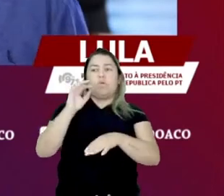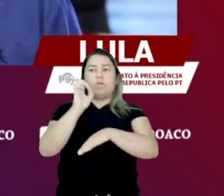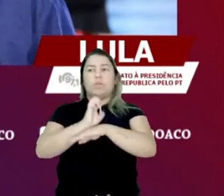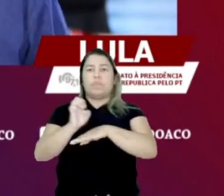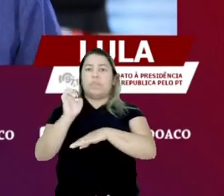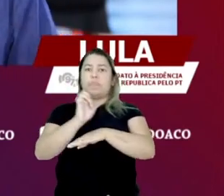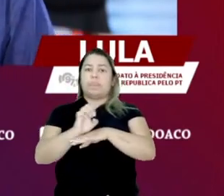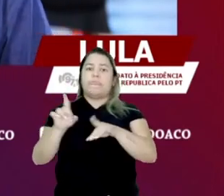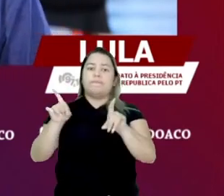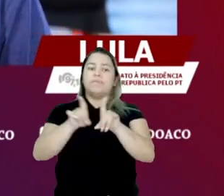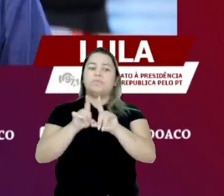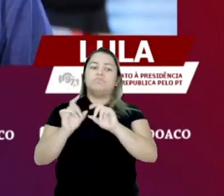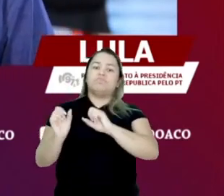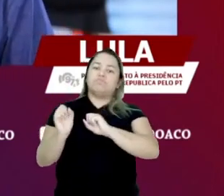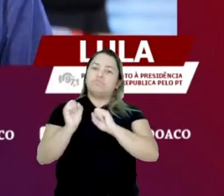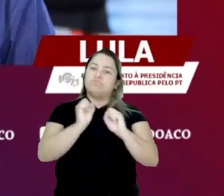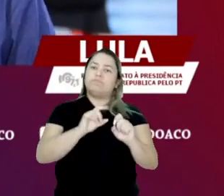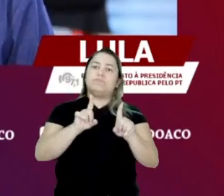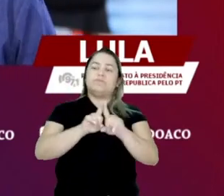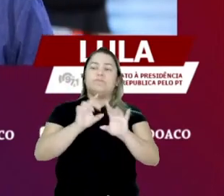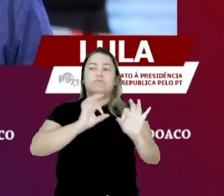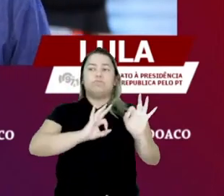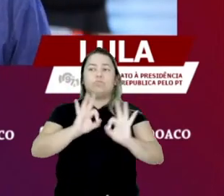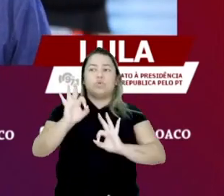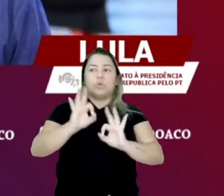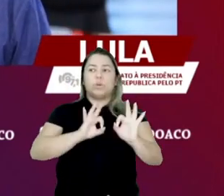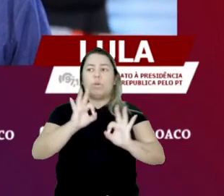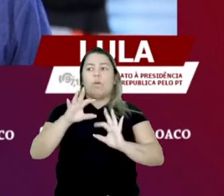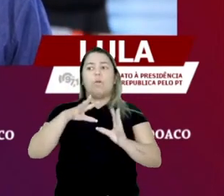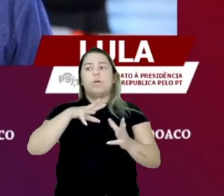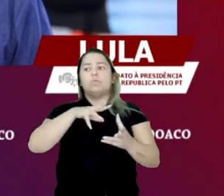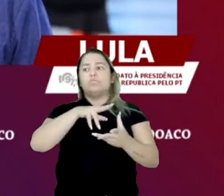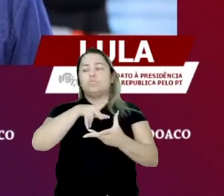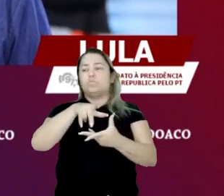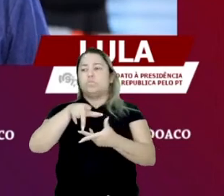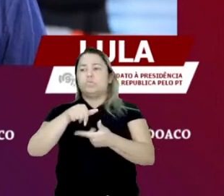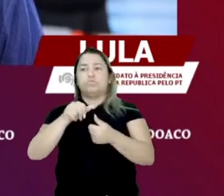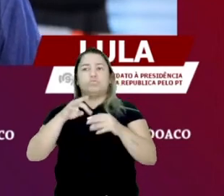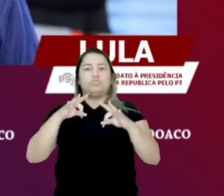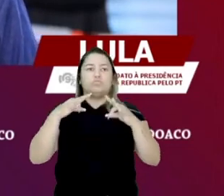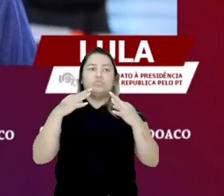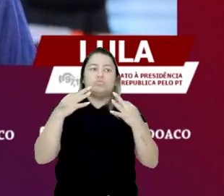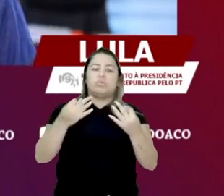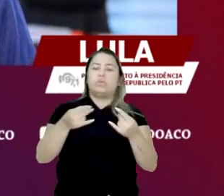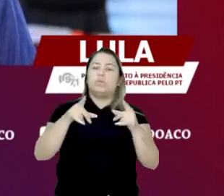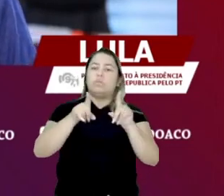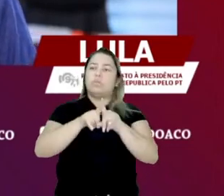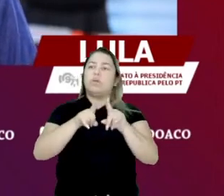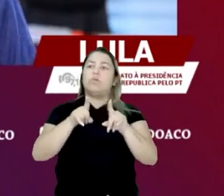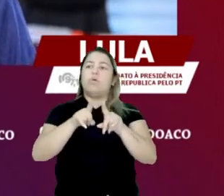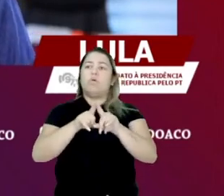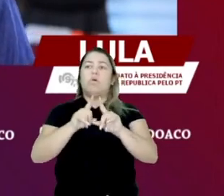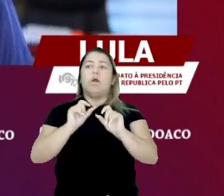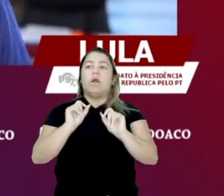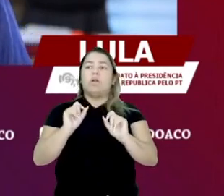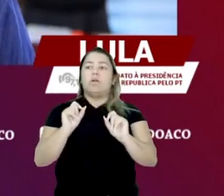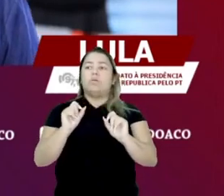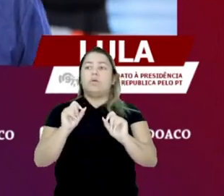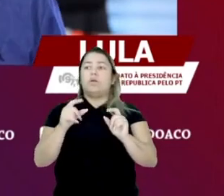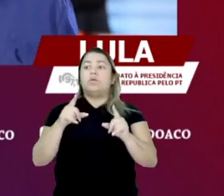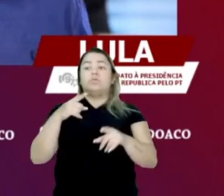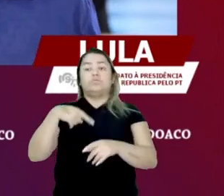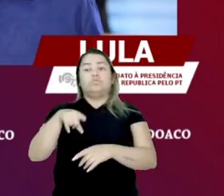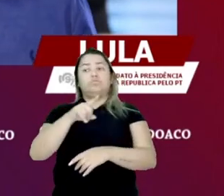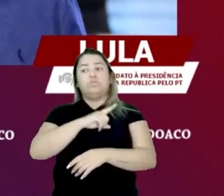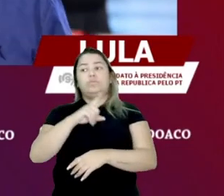gente teria certamente metade das vítimas que nós tivemos. E isso é um crime contra o povo, é um crime contra os